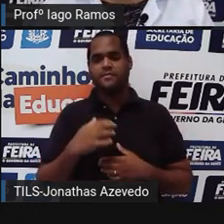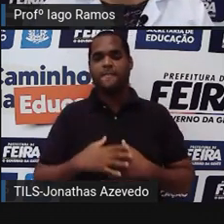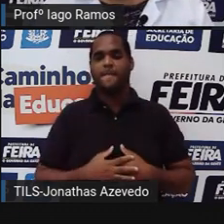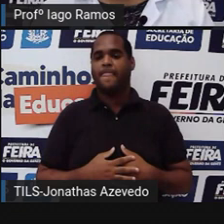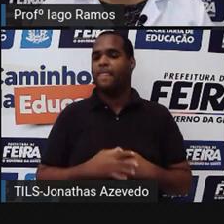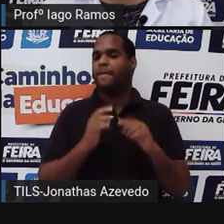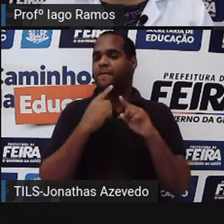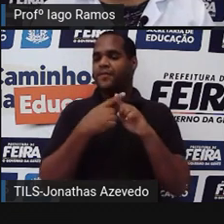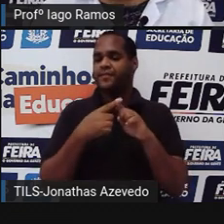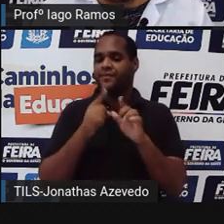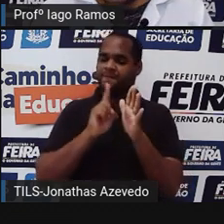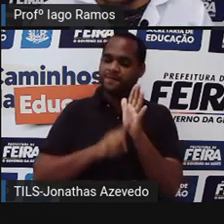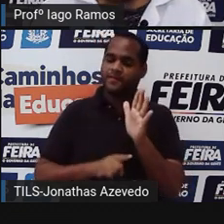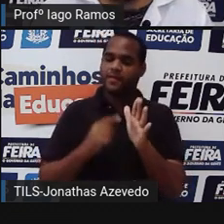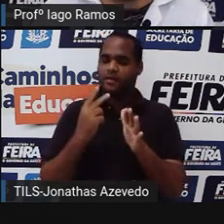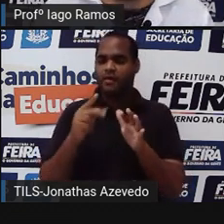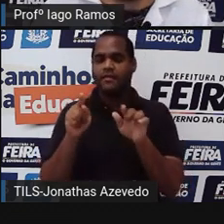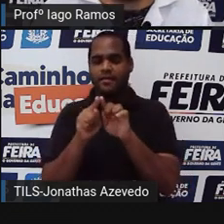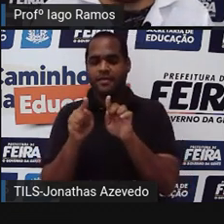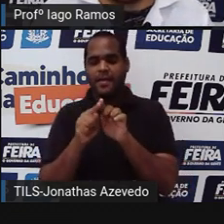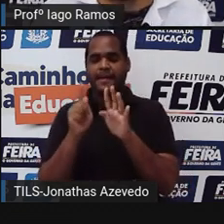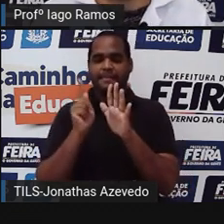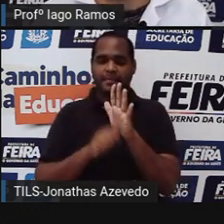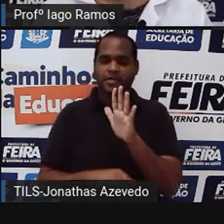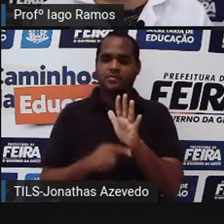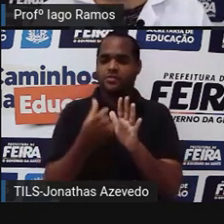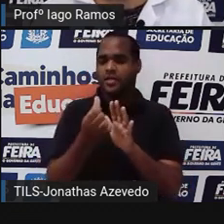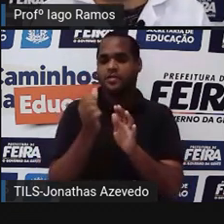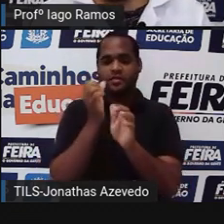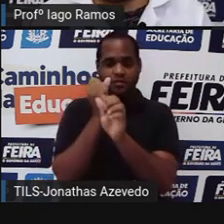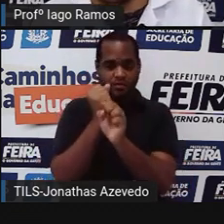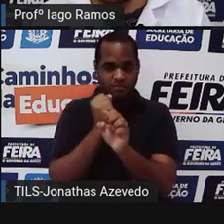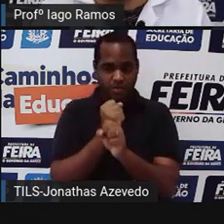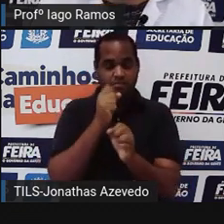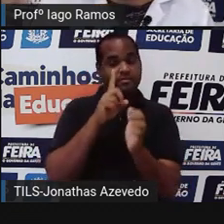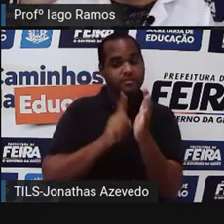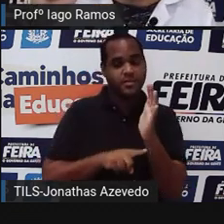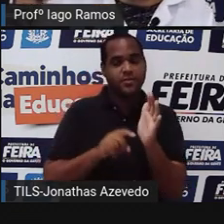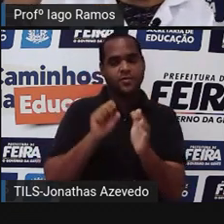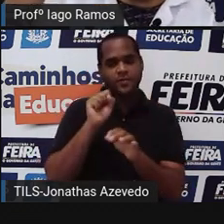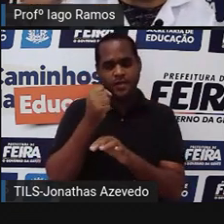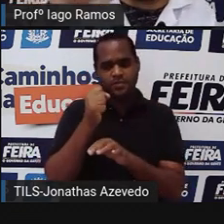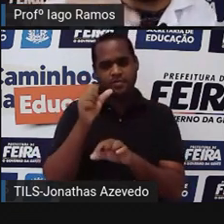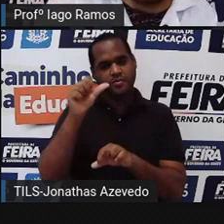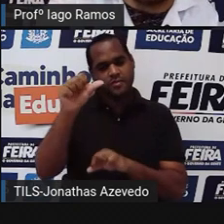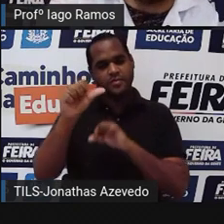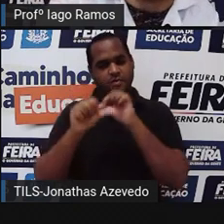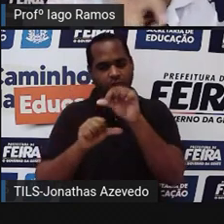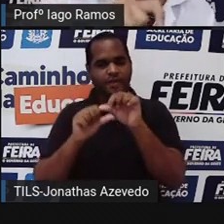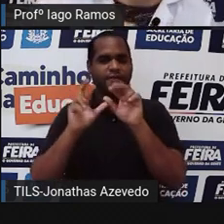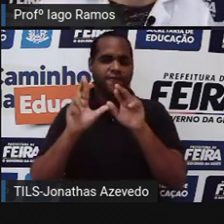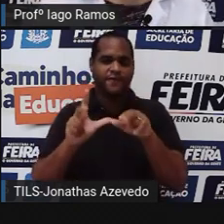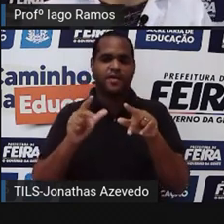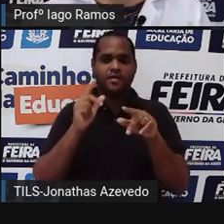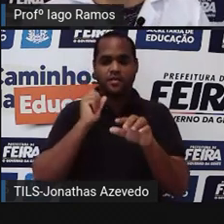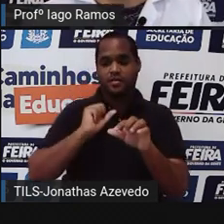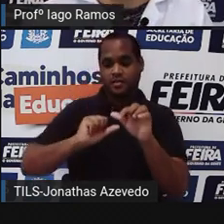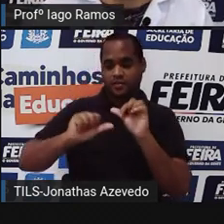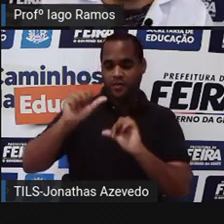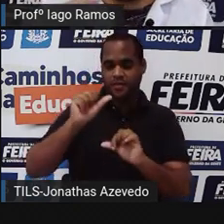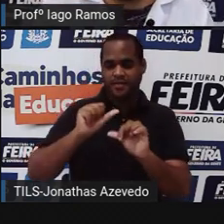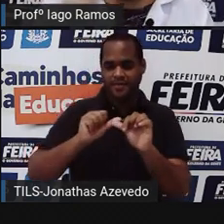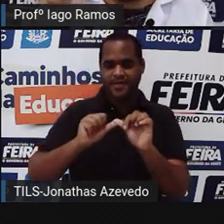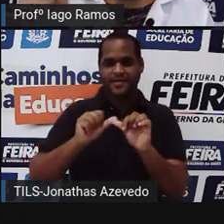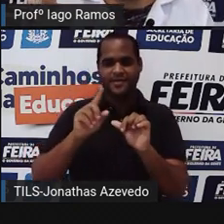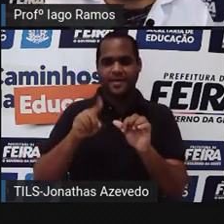Porque menos 2 e menos 6, quando eu somar, dá menos 8, que é o oposto do coeficiente B, que é 8.